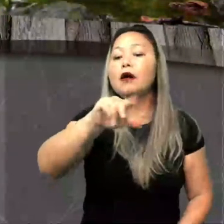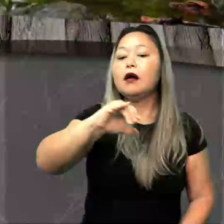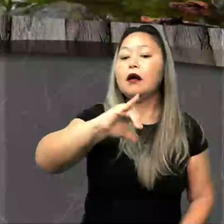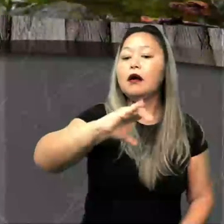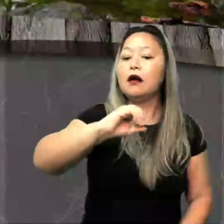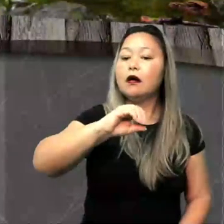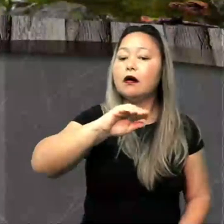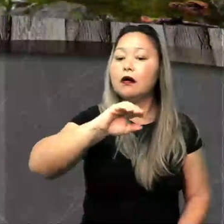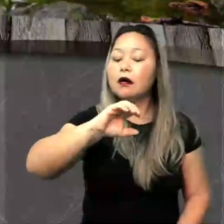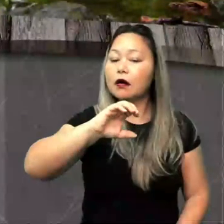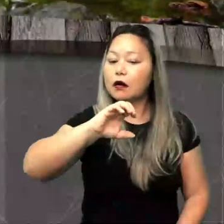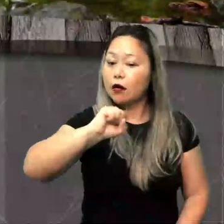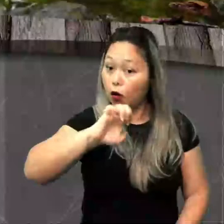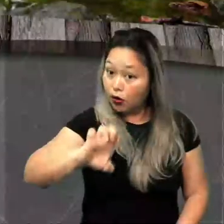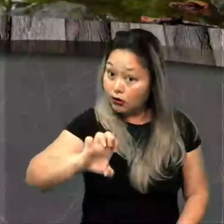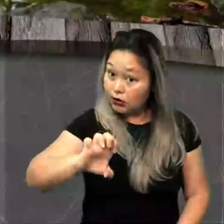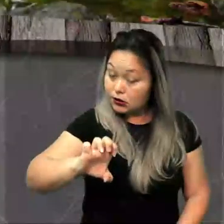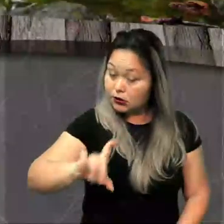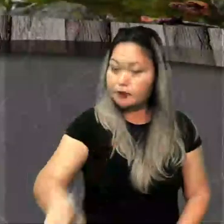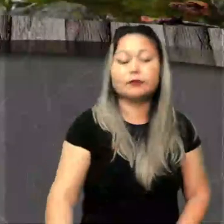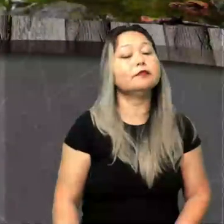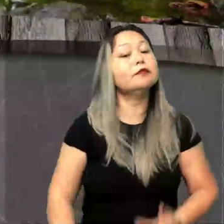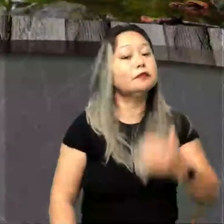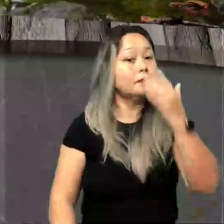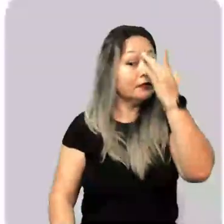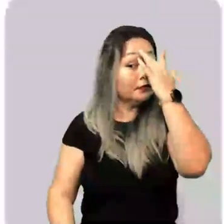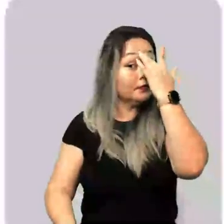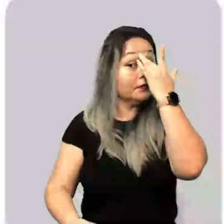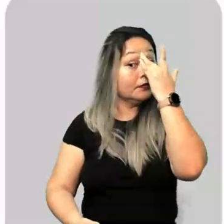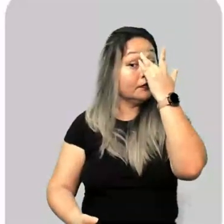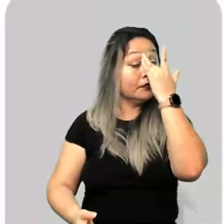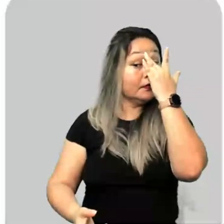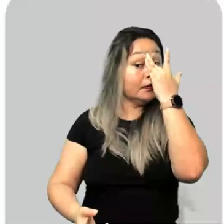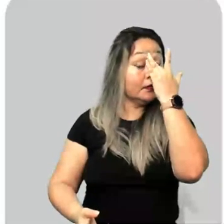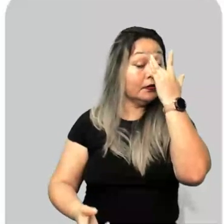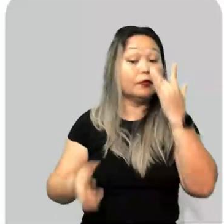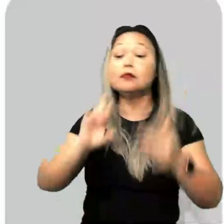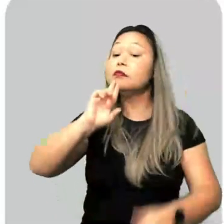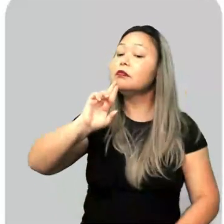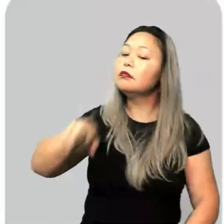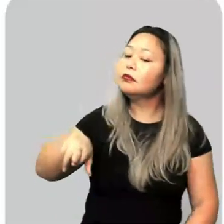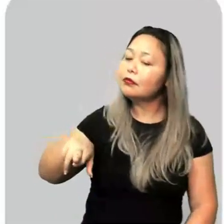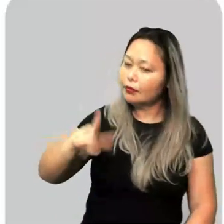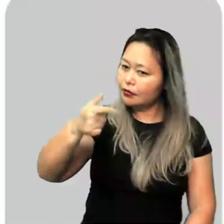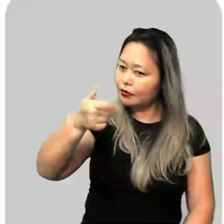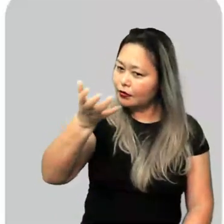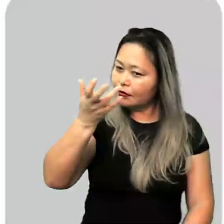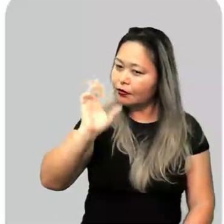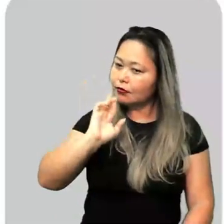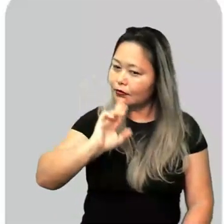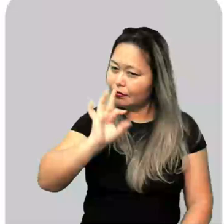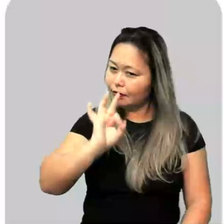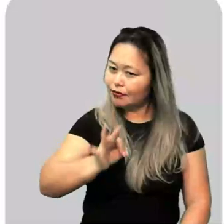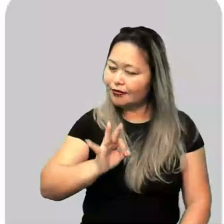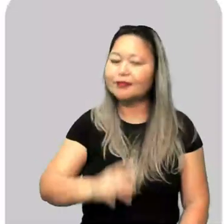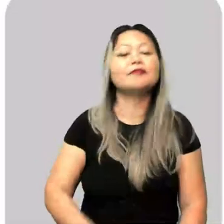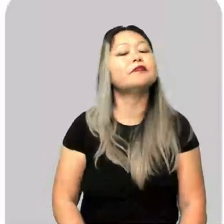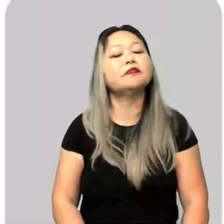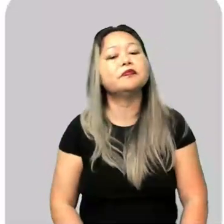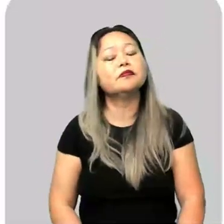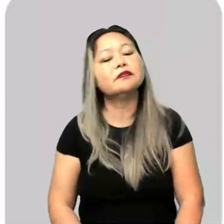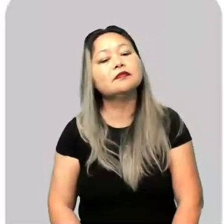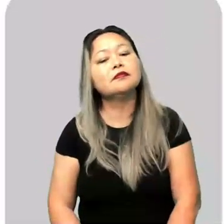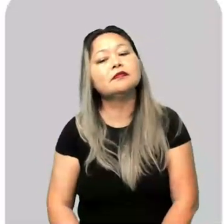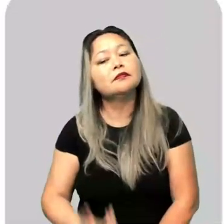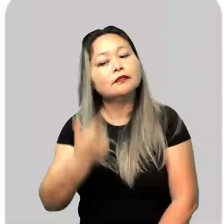glicose. Certo? Então vamos ver como é que ficou a nossa resposta lá? Eu espero que você tenha acertado, né, galera?